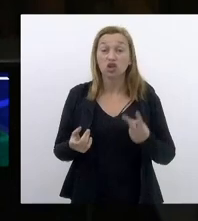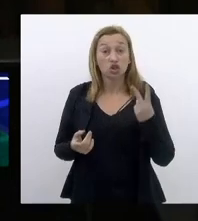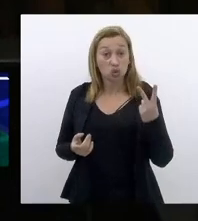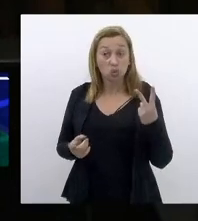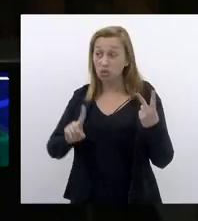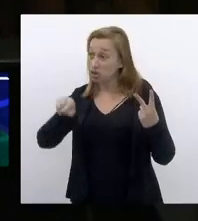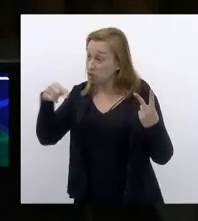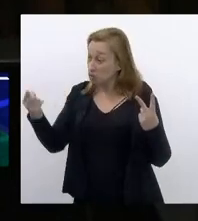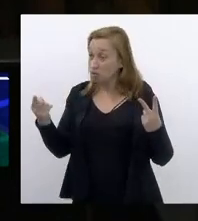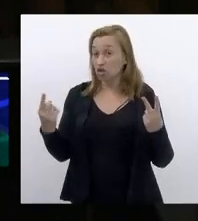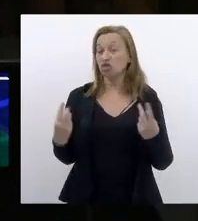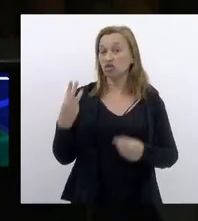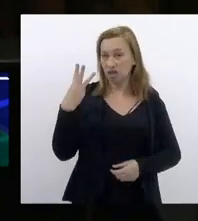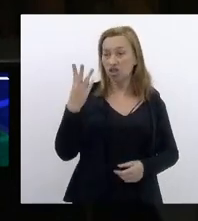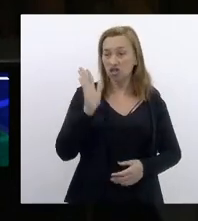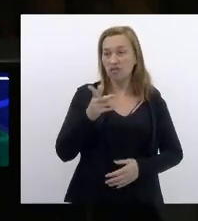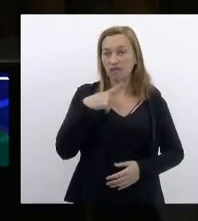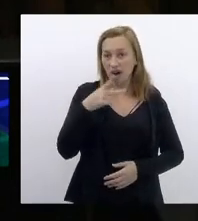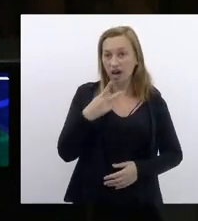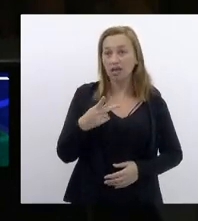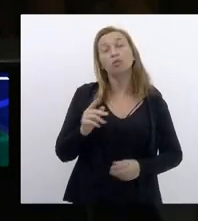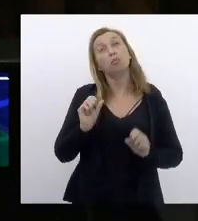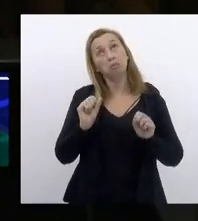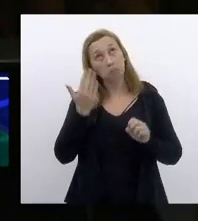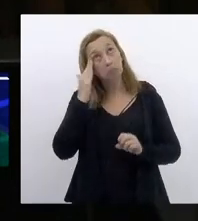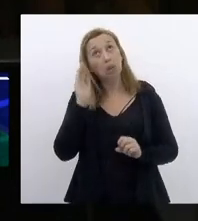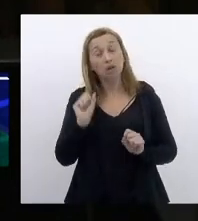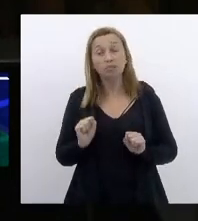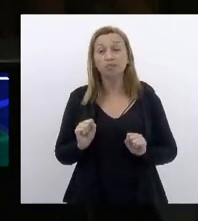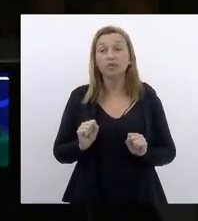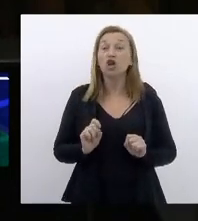das outras 3 a gente já tem atendido,